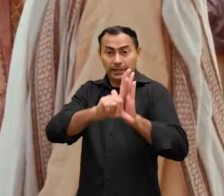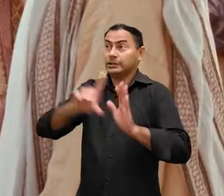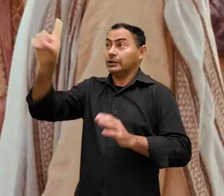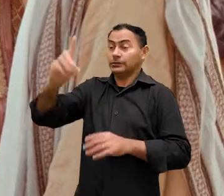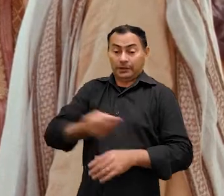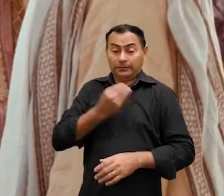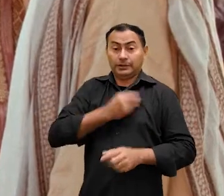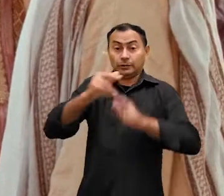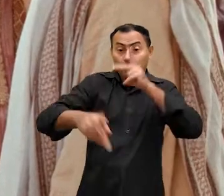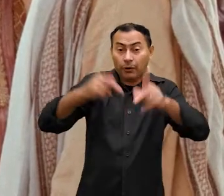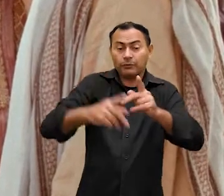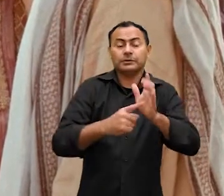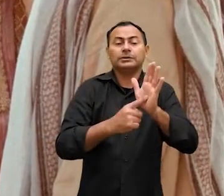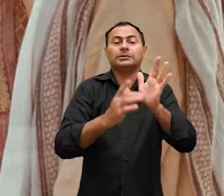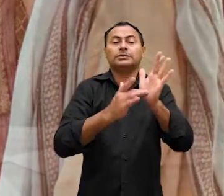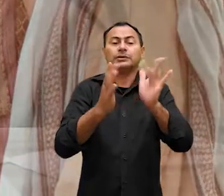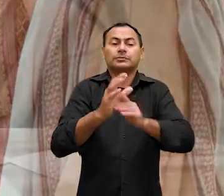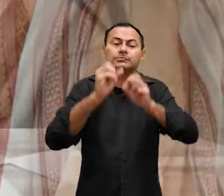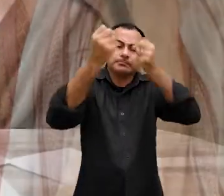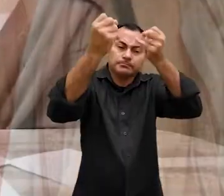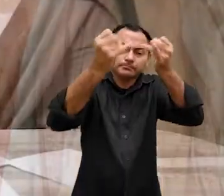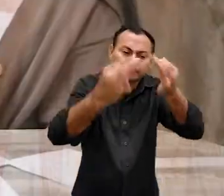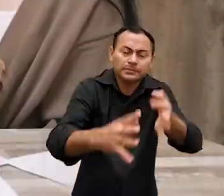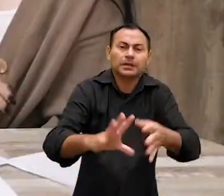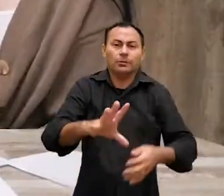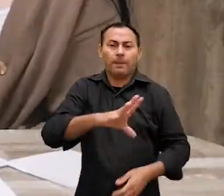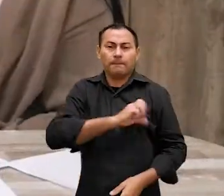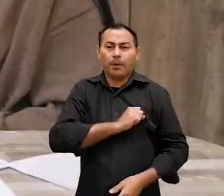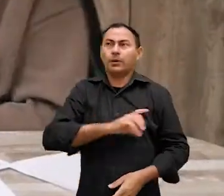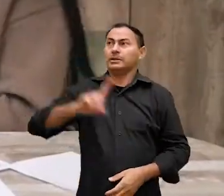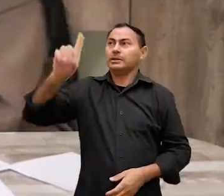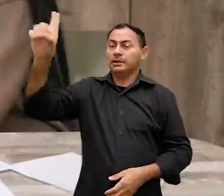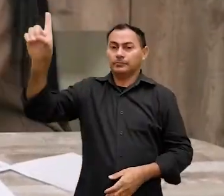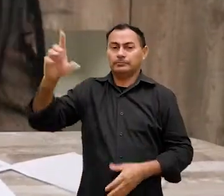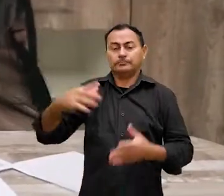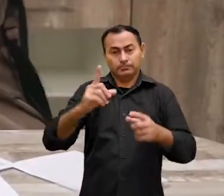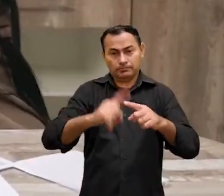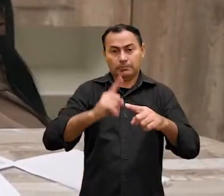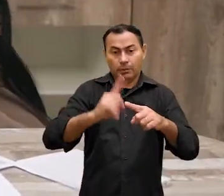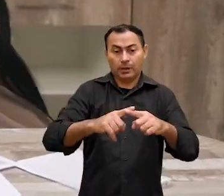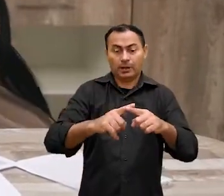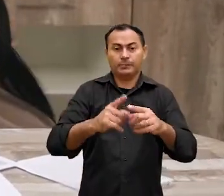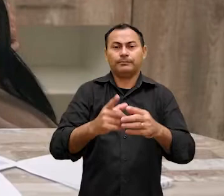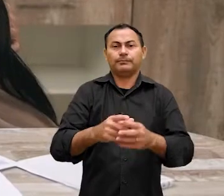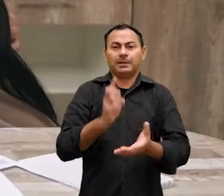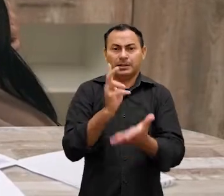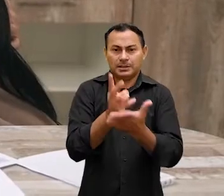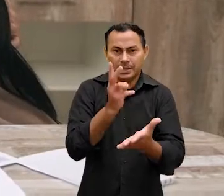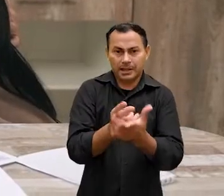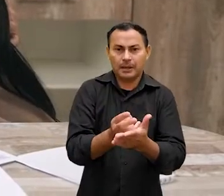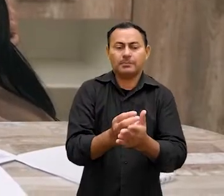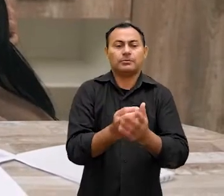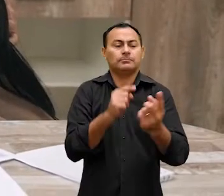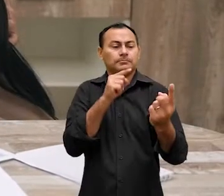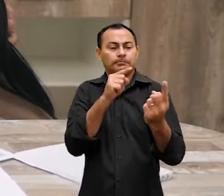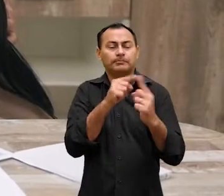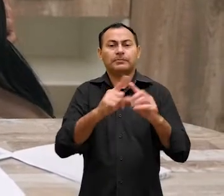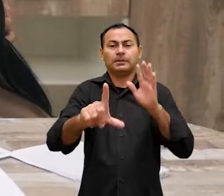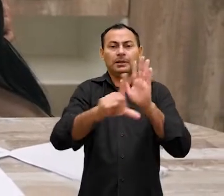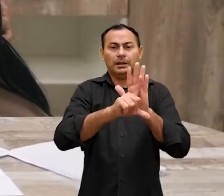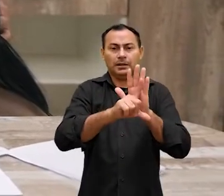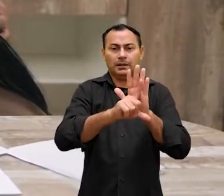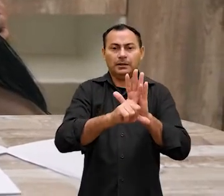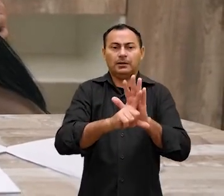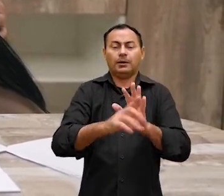povo. Ele passava a lei pelo prisma do amor de Deus, porque esse sempre foi o propósito da